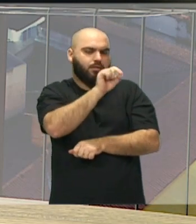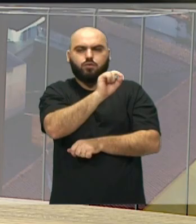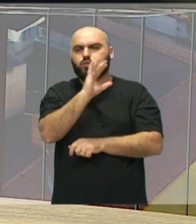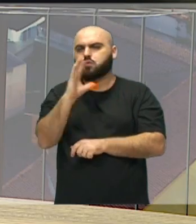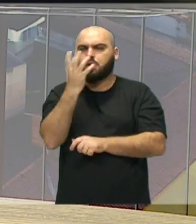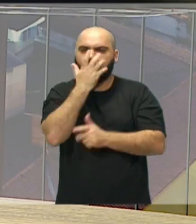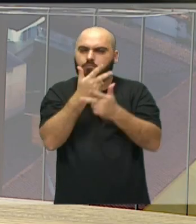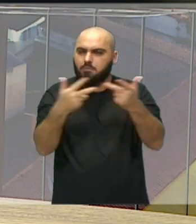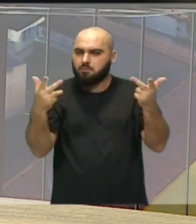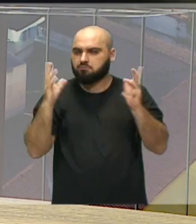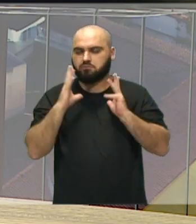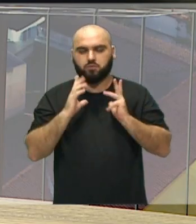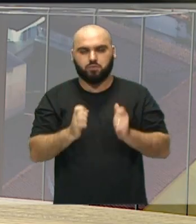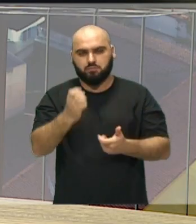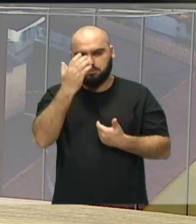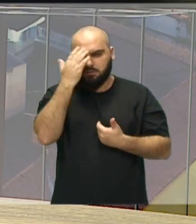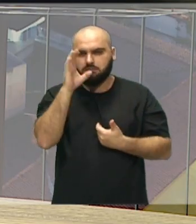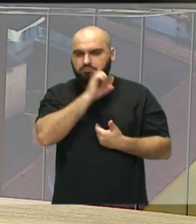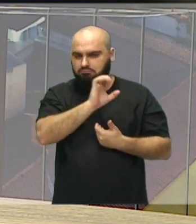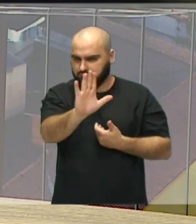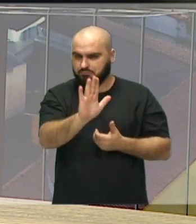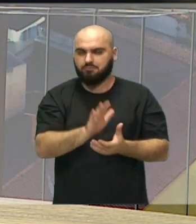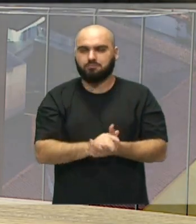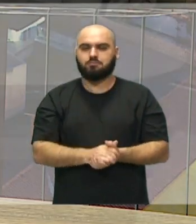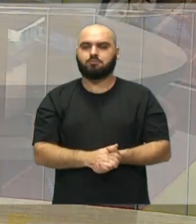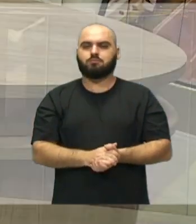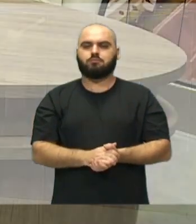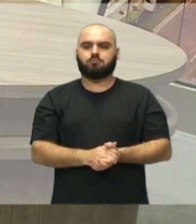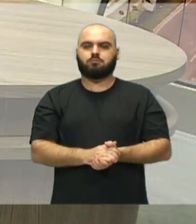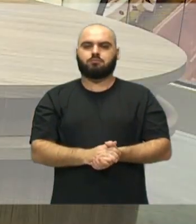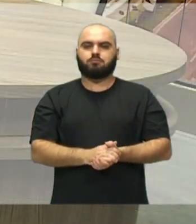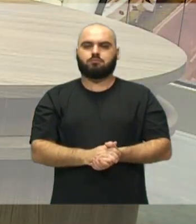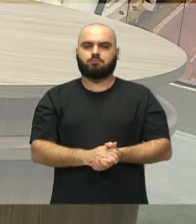animais silvestres. É só um minuto, a gente já volta.